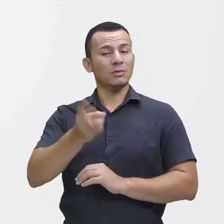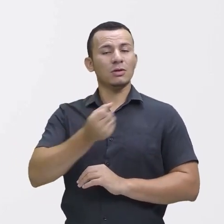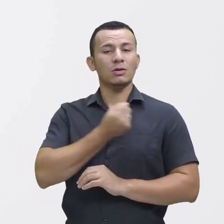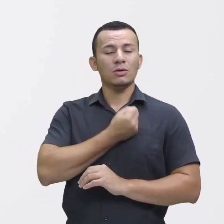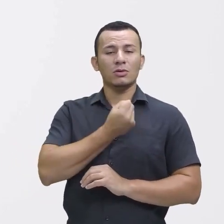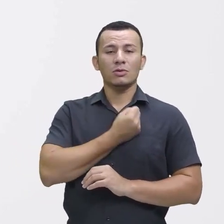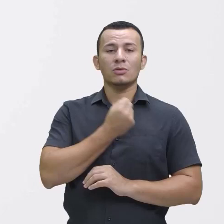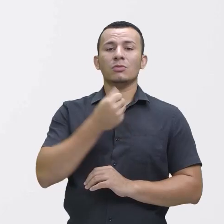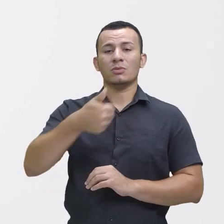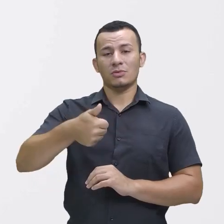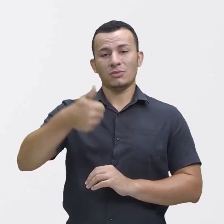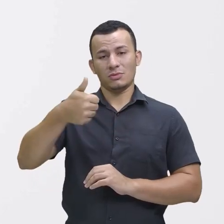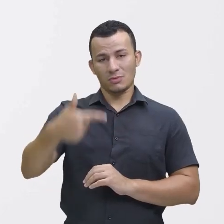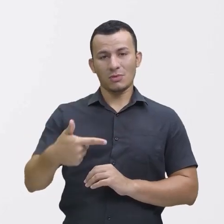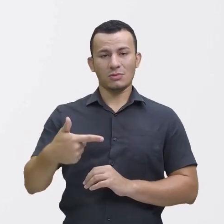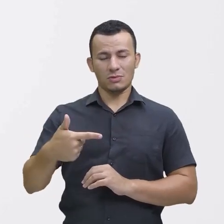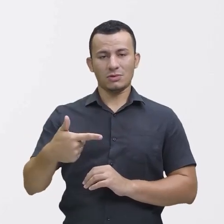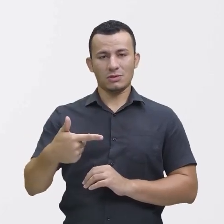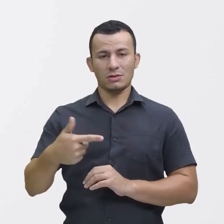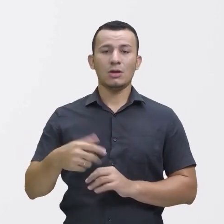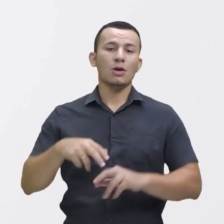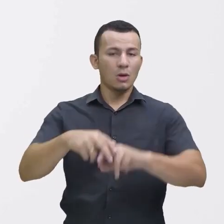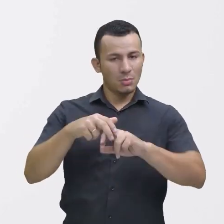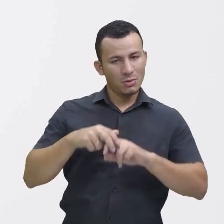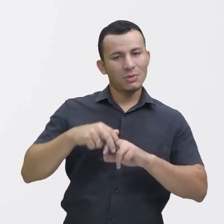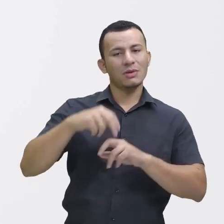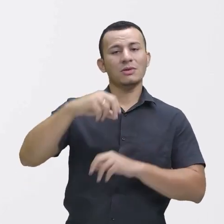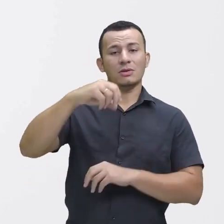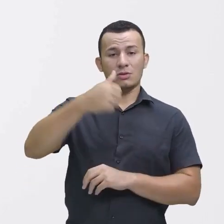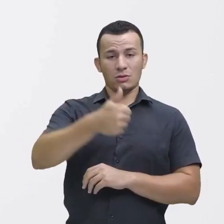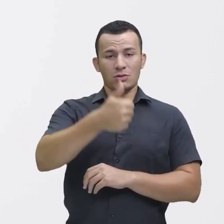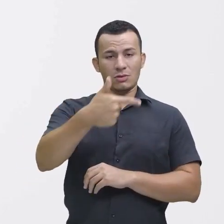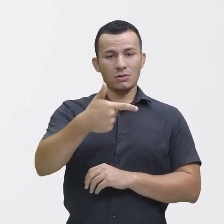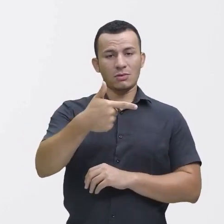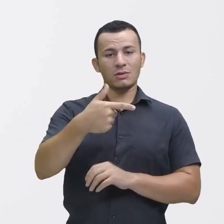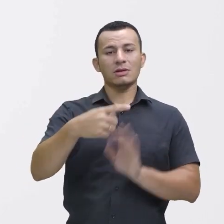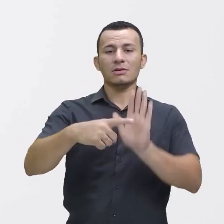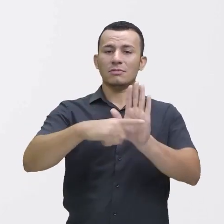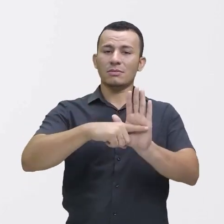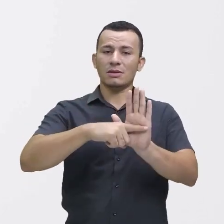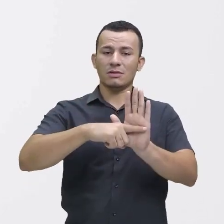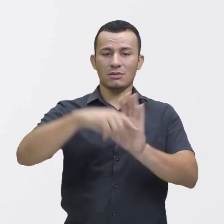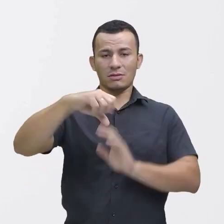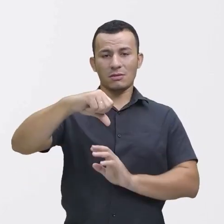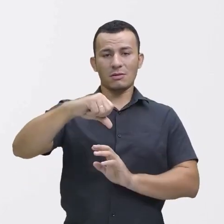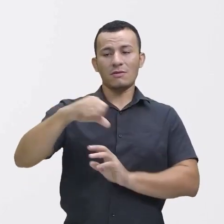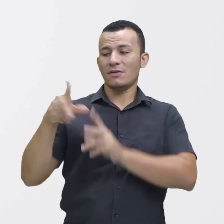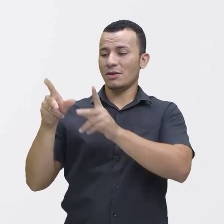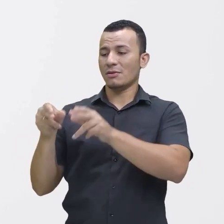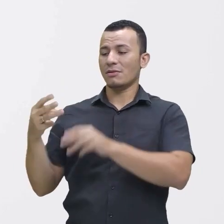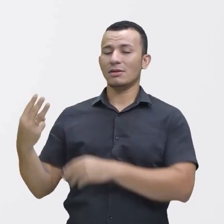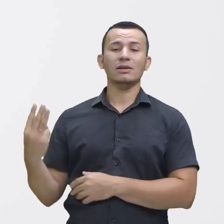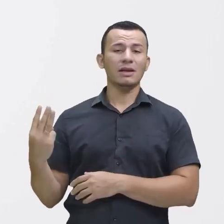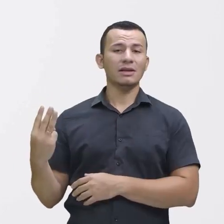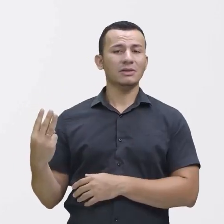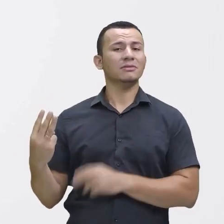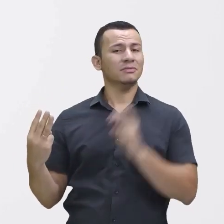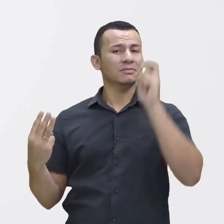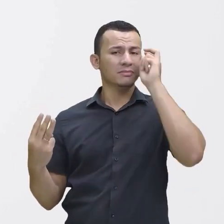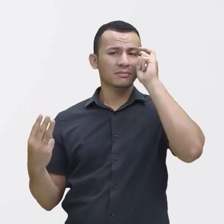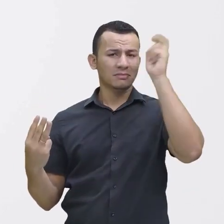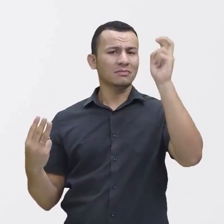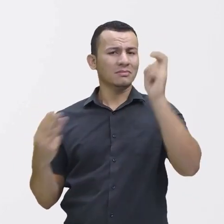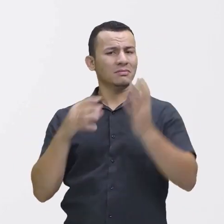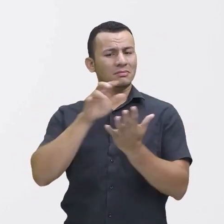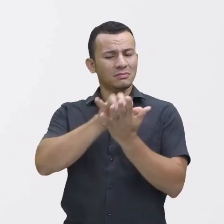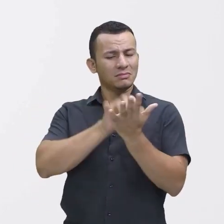número 12. 12 menos 9 é igual a 3. Tá entendido? Ah, você é muito bom de cálculo.